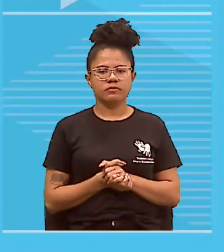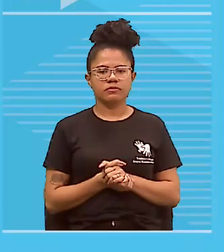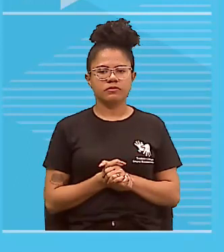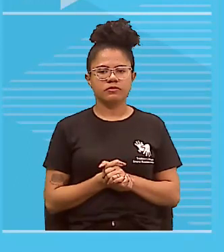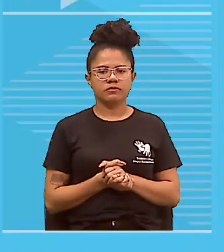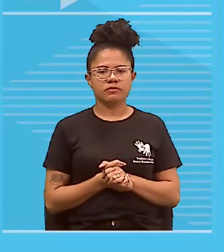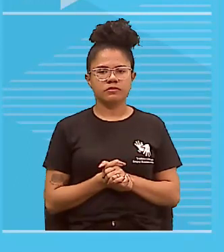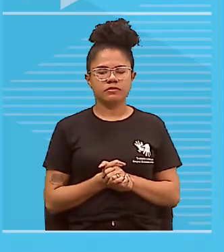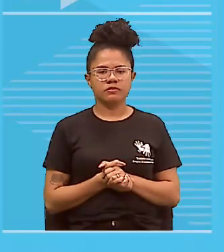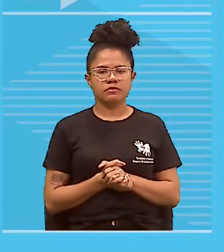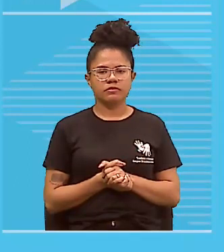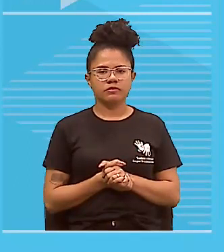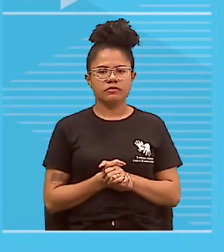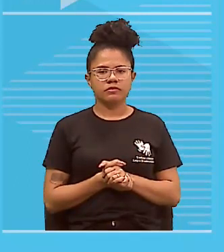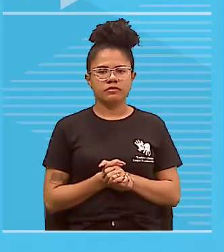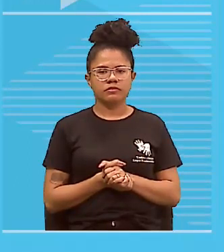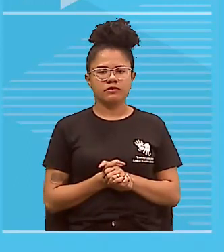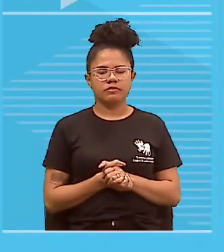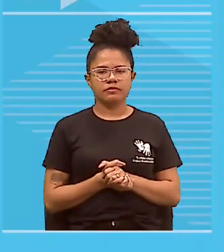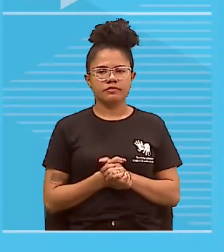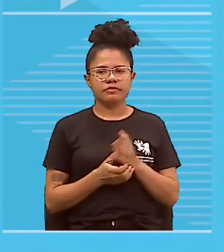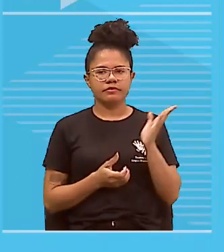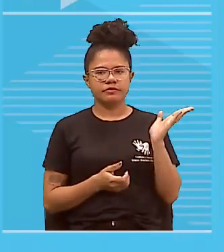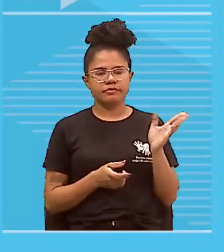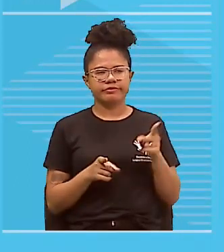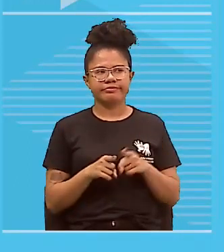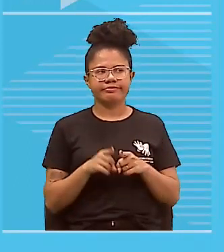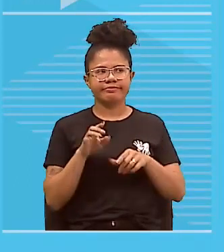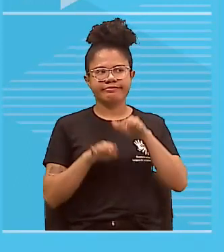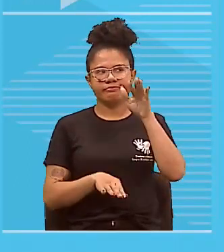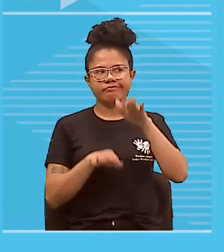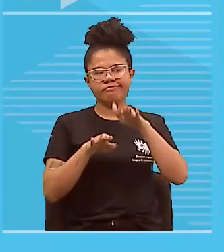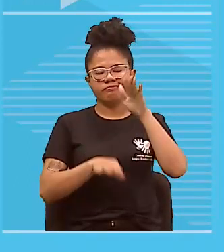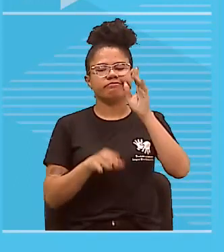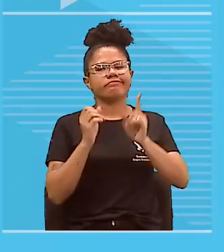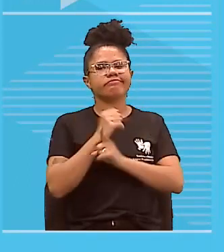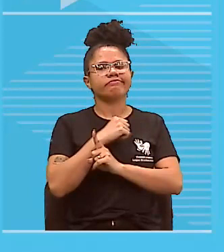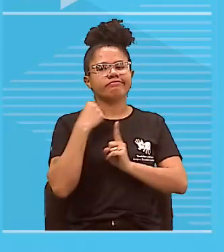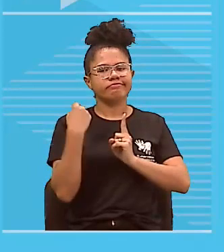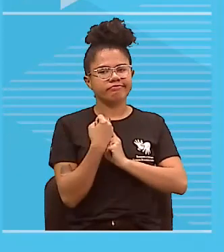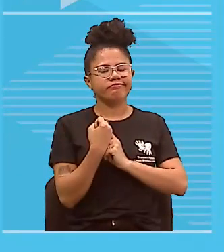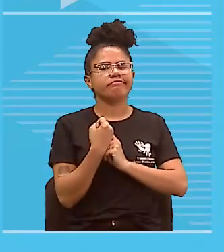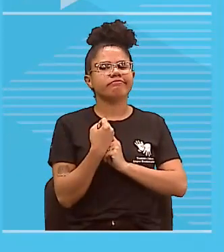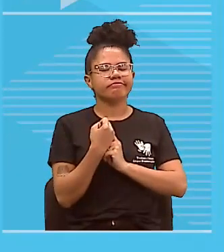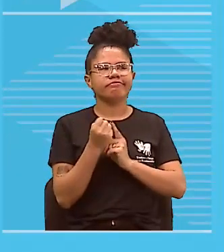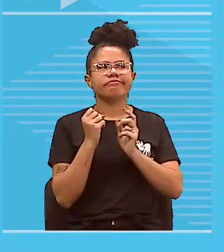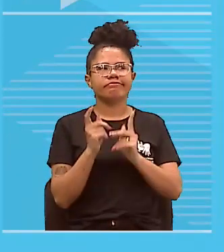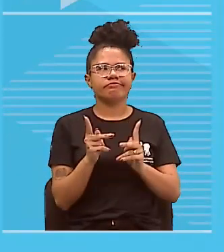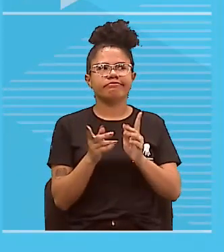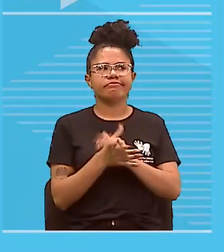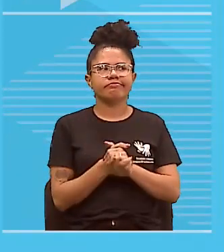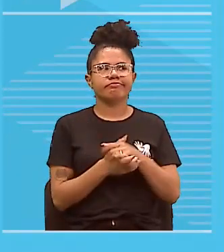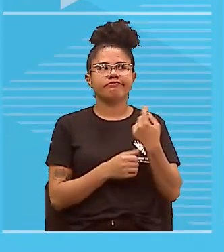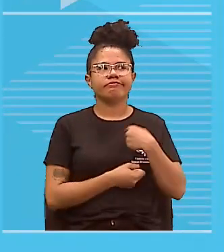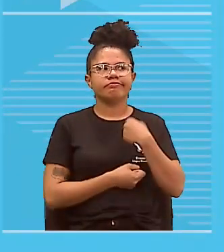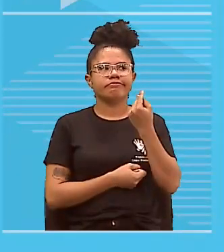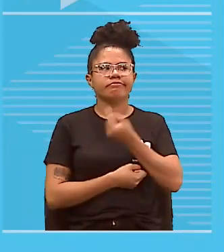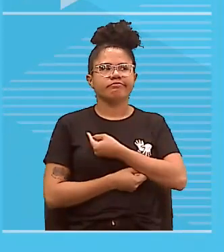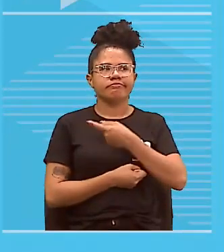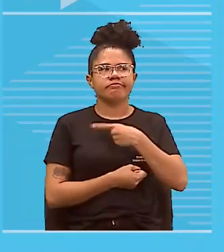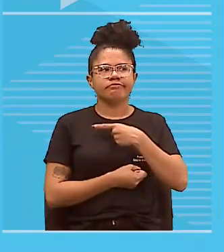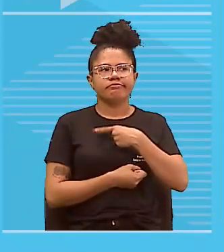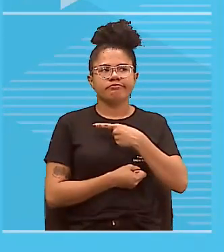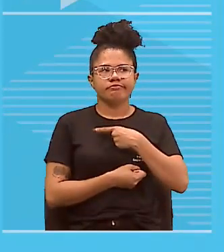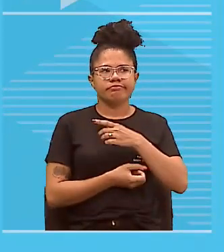foram escancarados, inclusive o das desigualdades sociais, né? Então a gente viu que manter-se